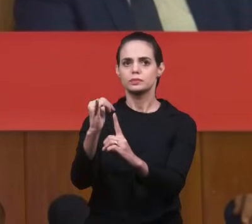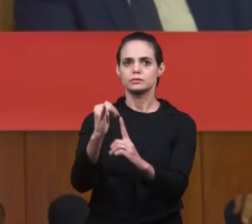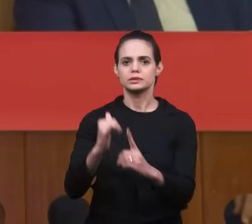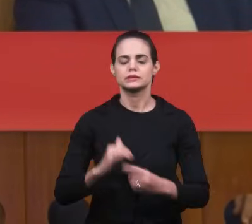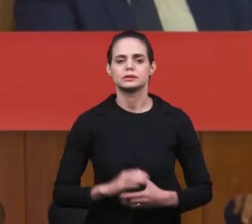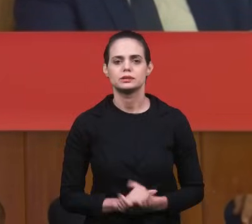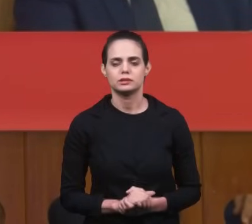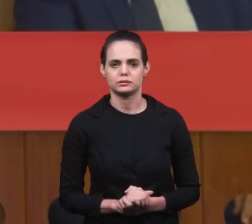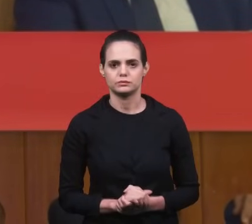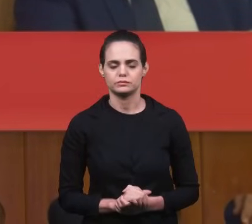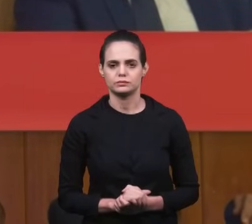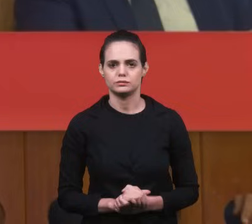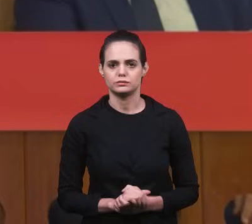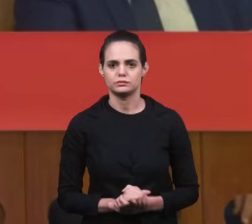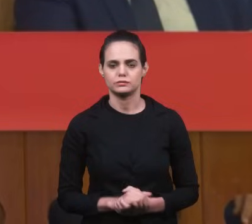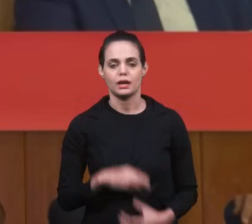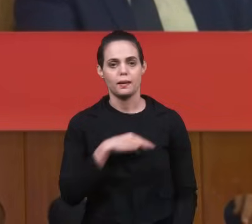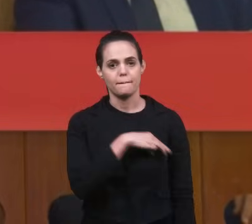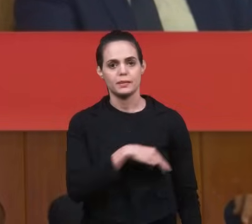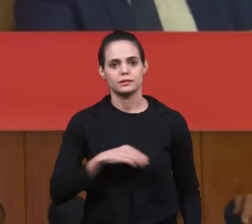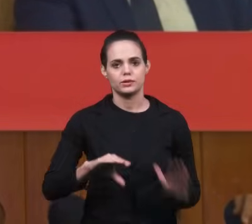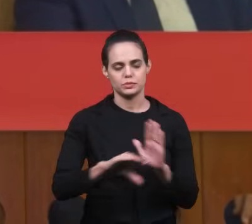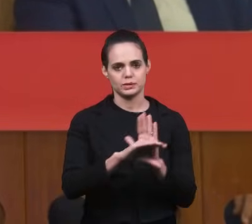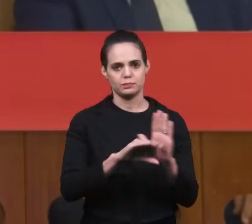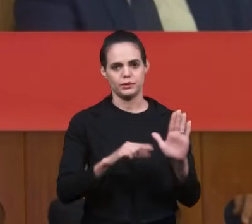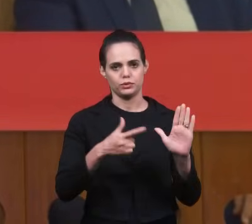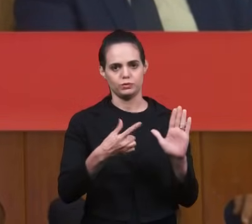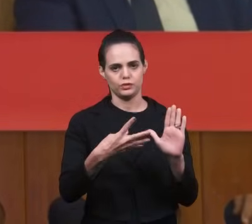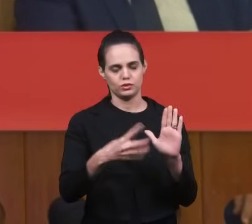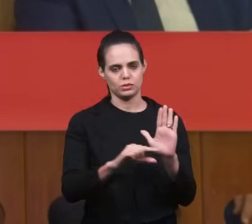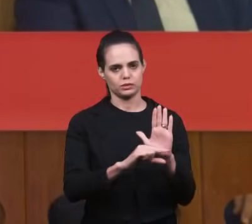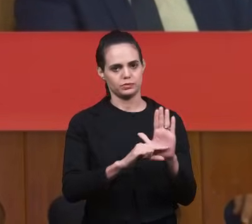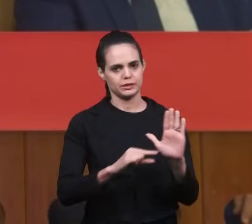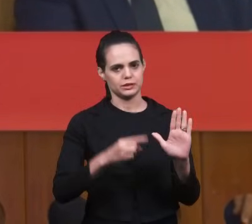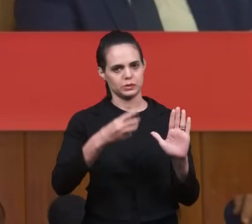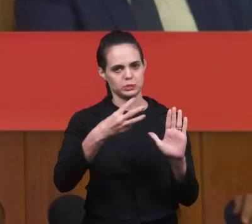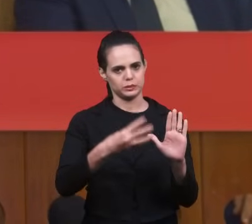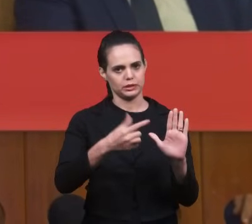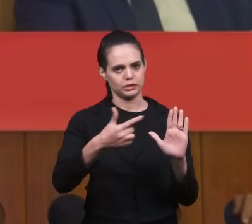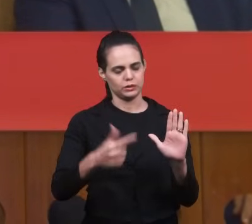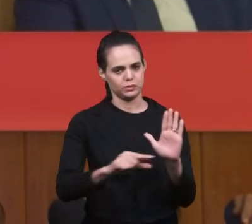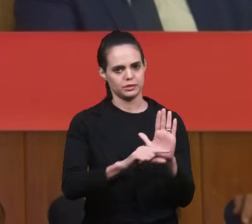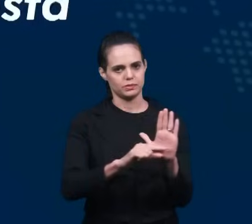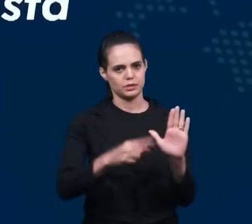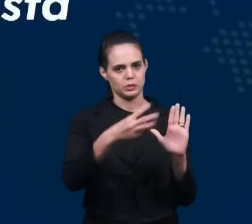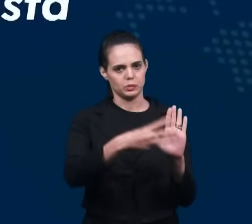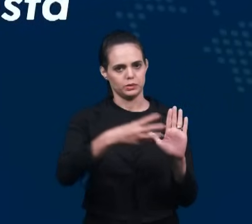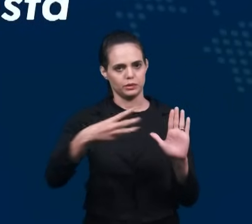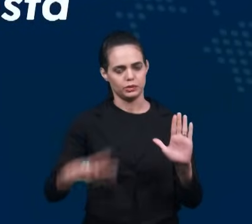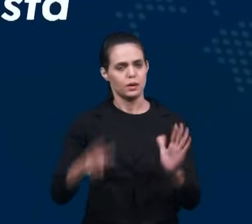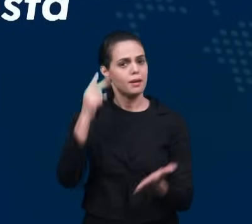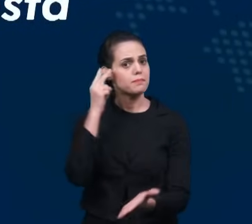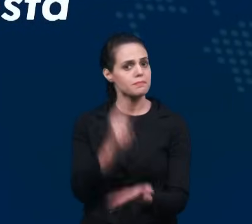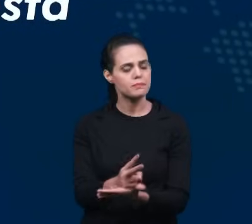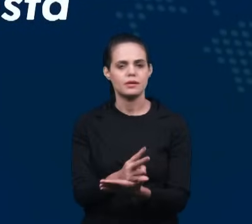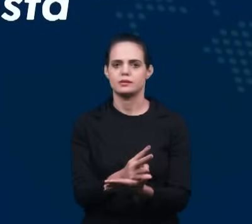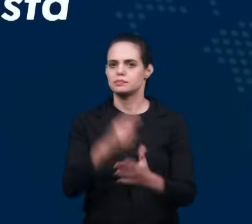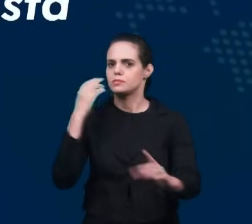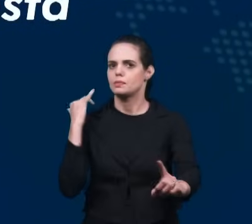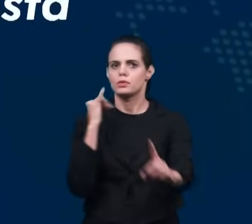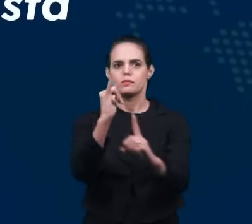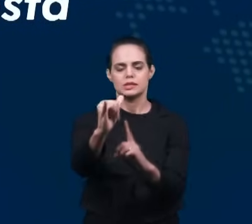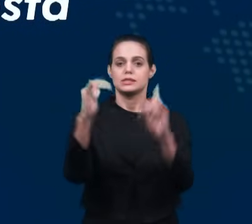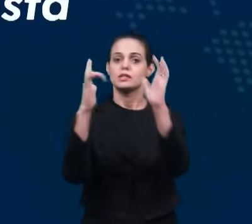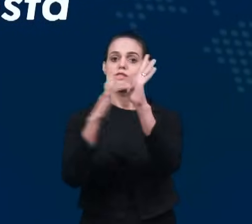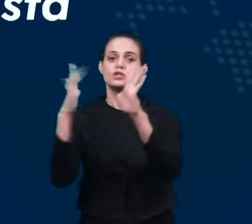lá em Mateus 24, 32 e 33, quem profetizou? O mesmo, Jesus.